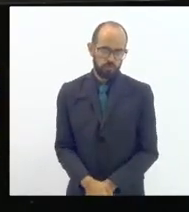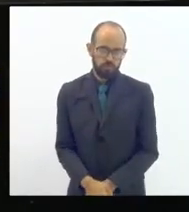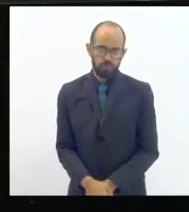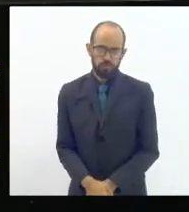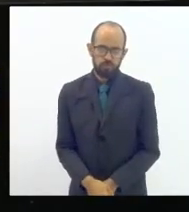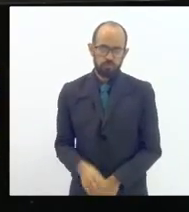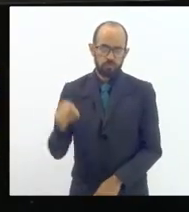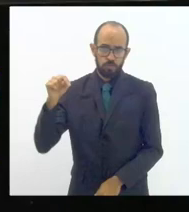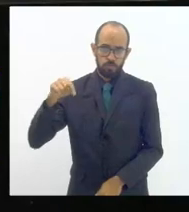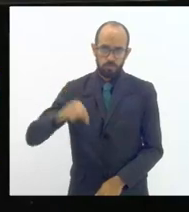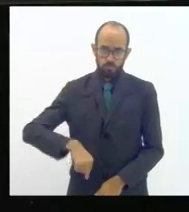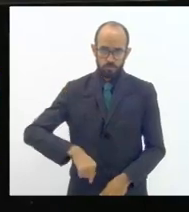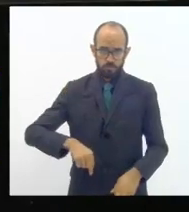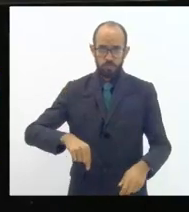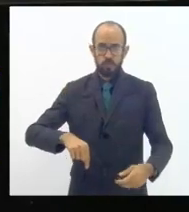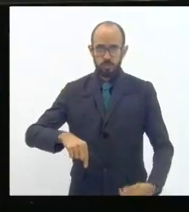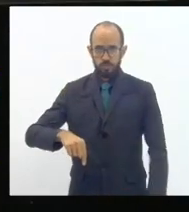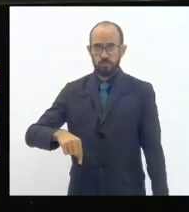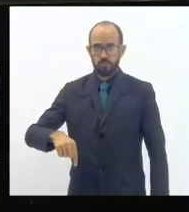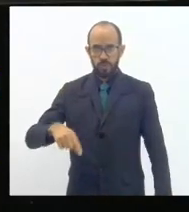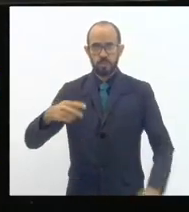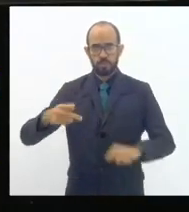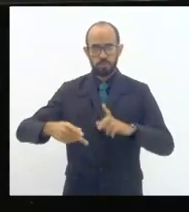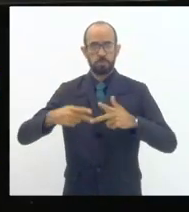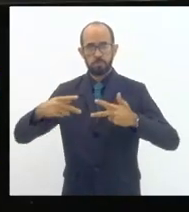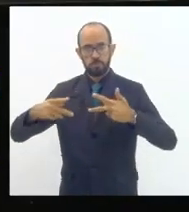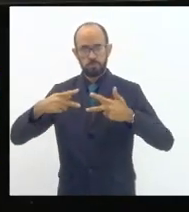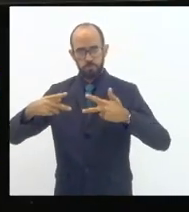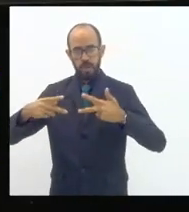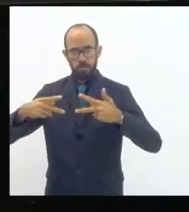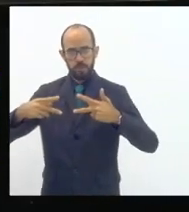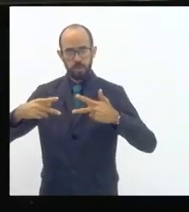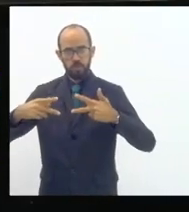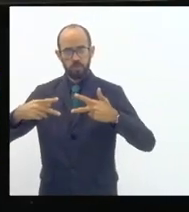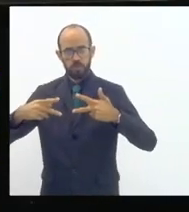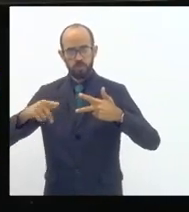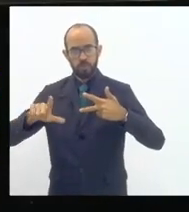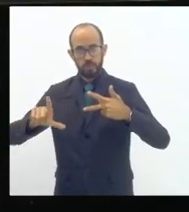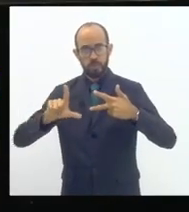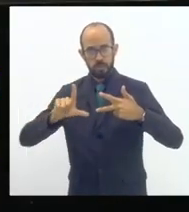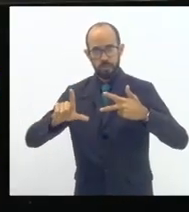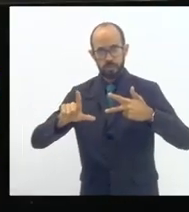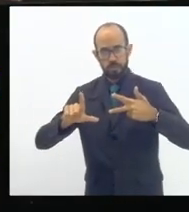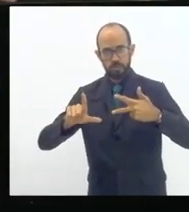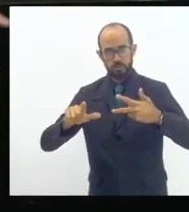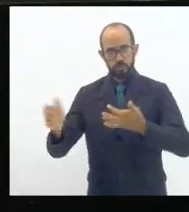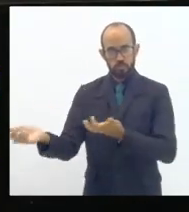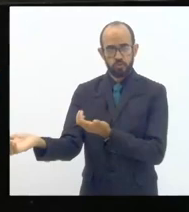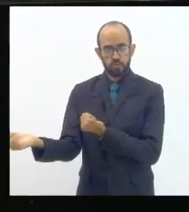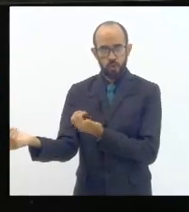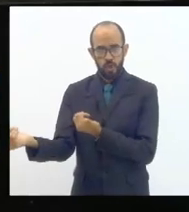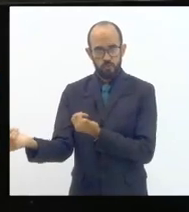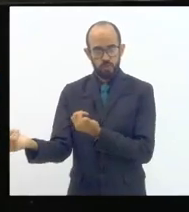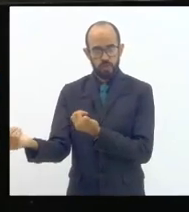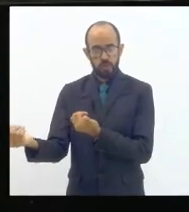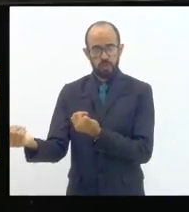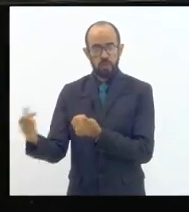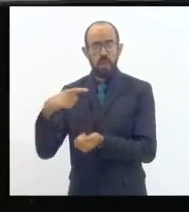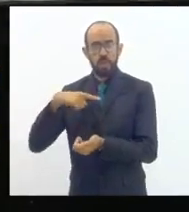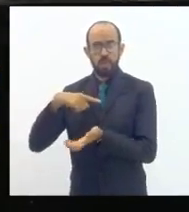Este parlamento juvenil, ele tem uma missão e que tem sido cumprida até